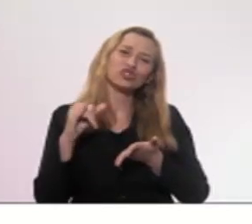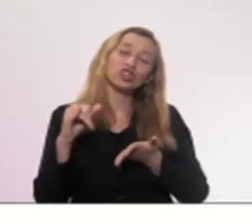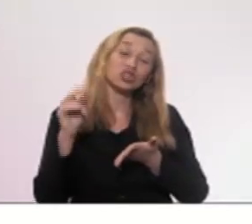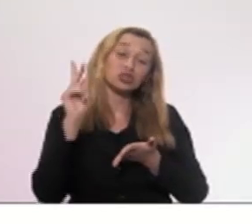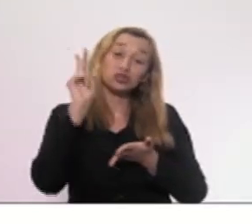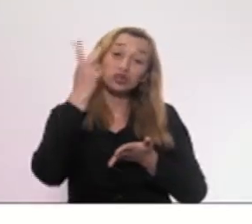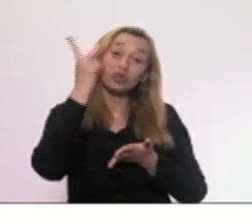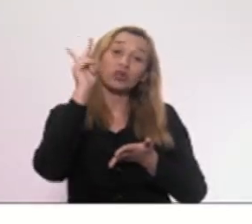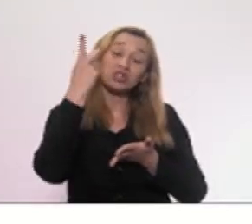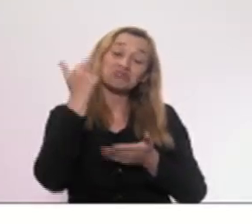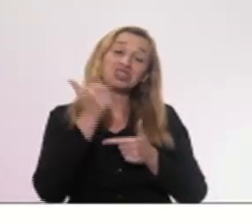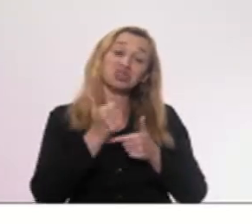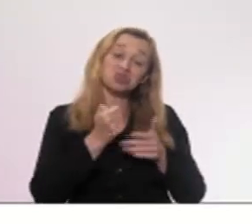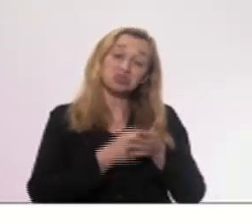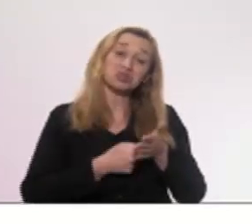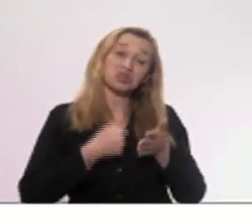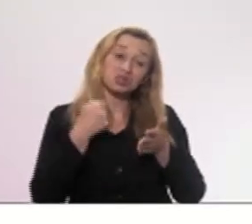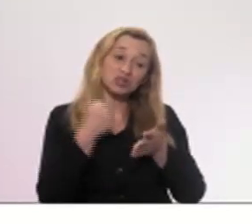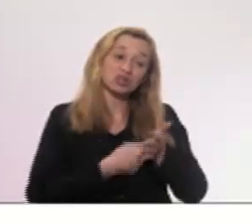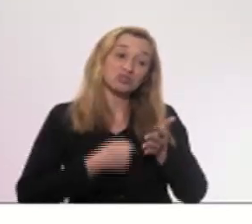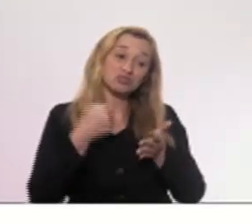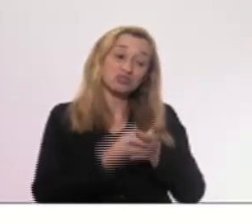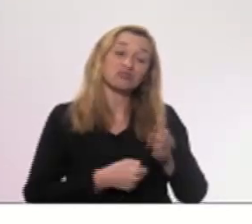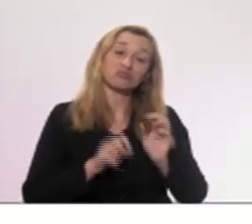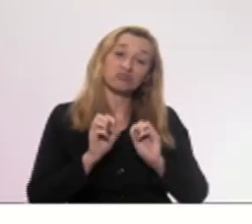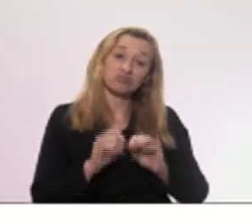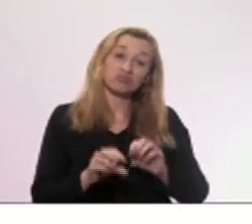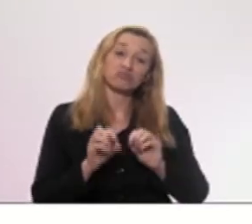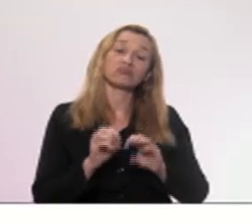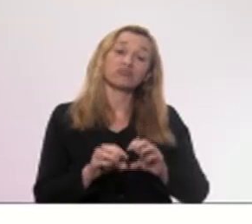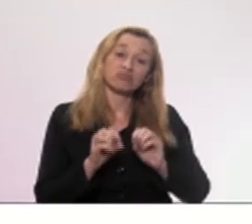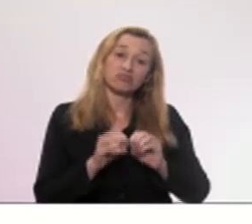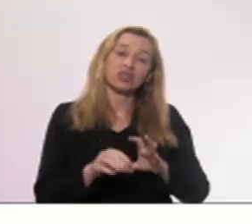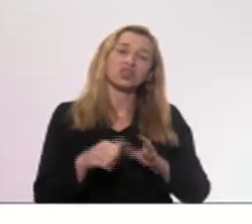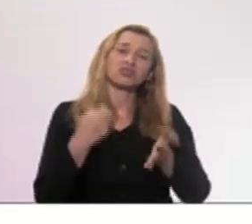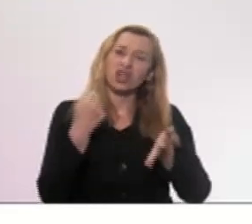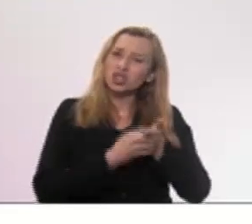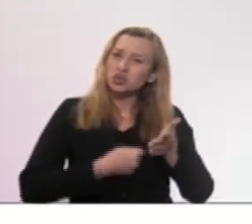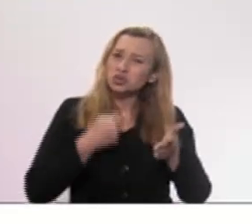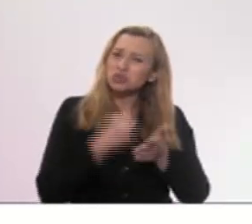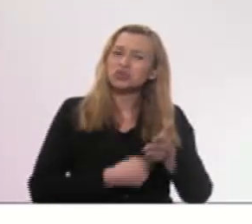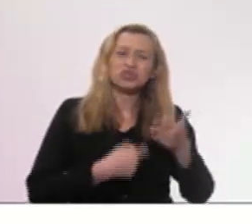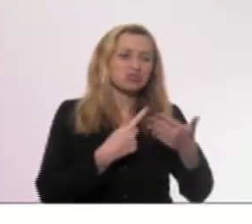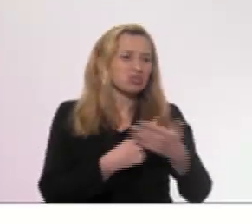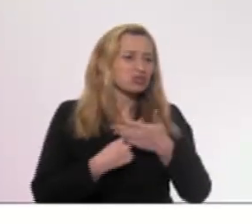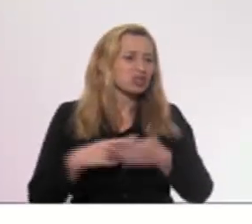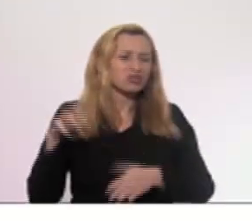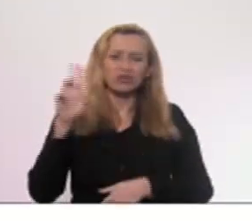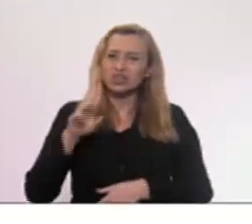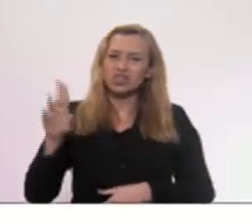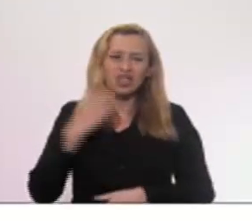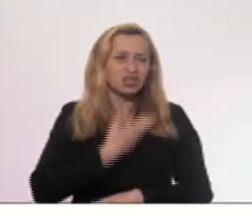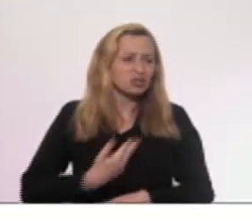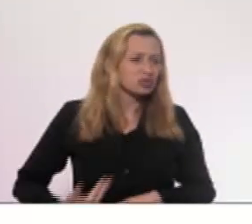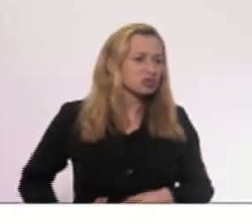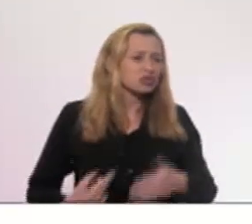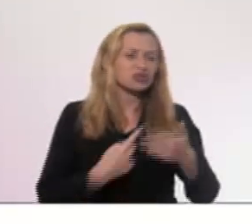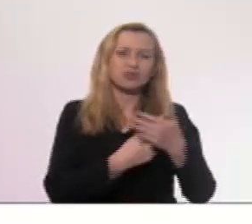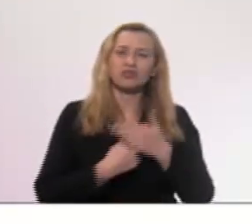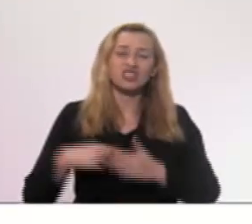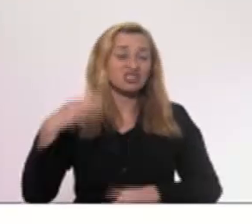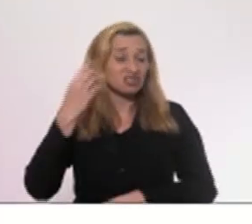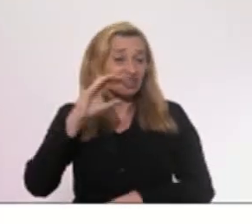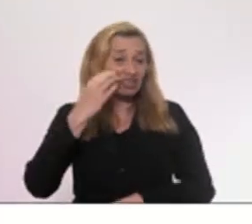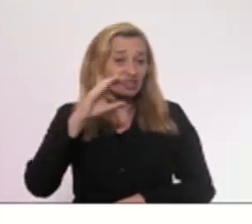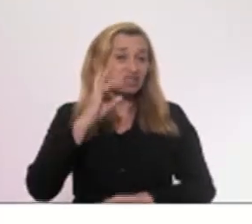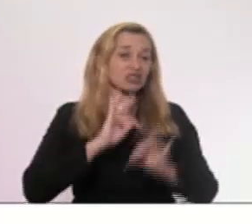histórica nas lutas por educação, nas lutas em defesa da universidade pública, nas lutas em defesa da